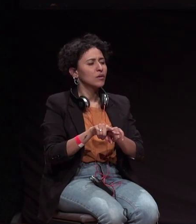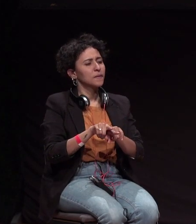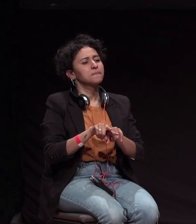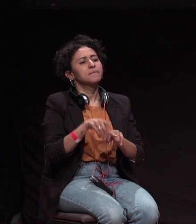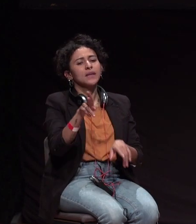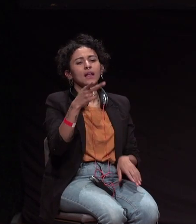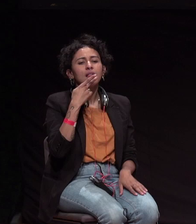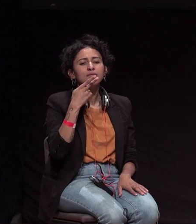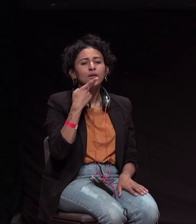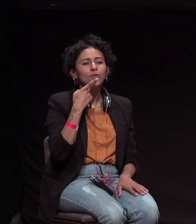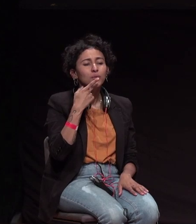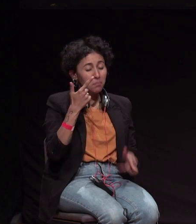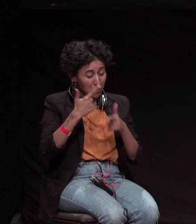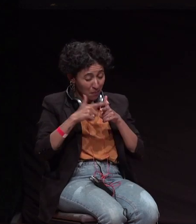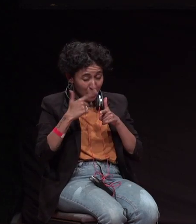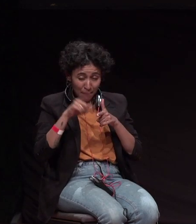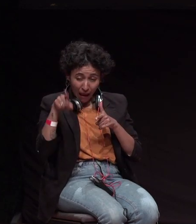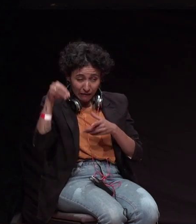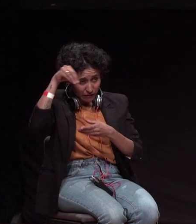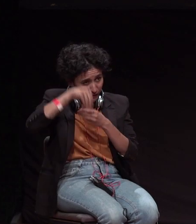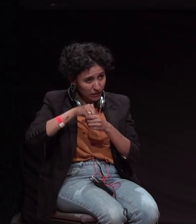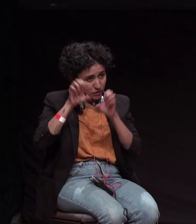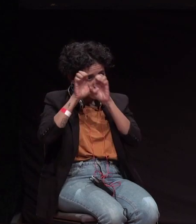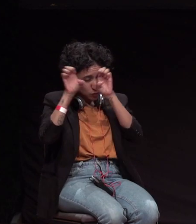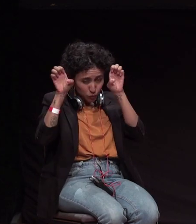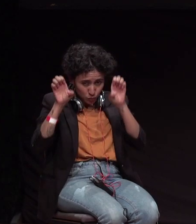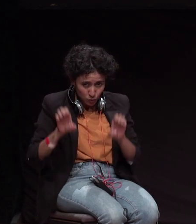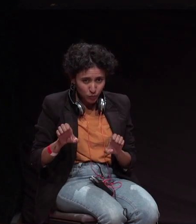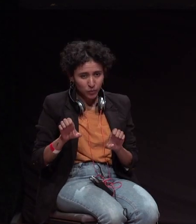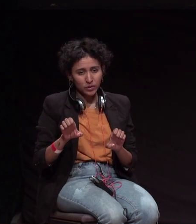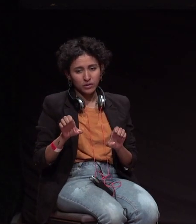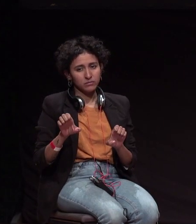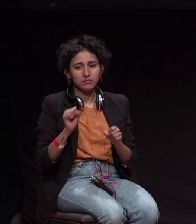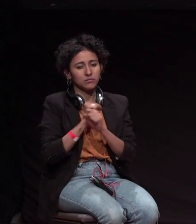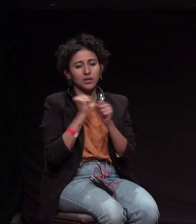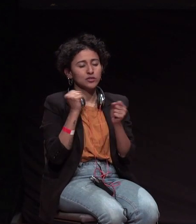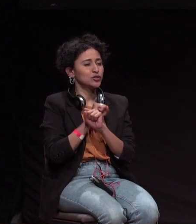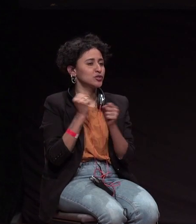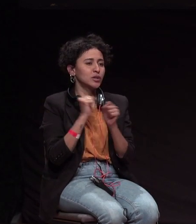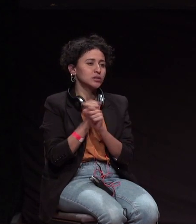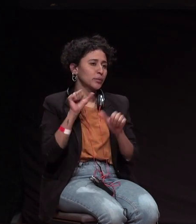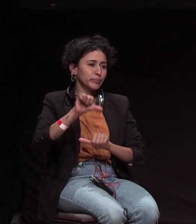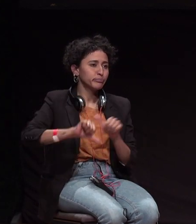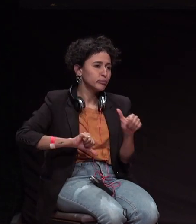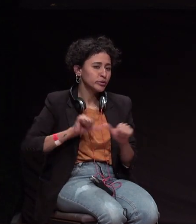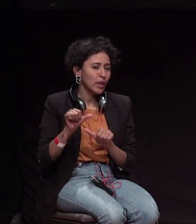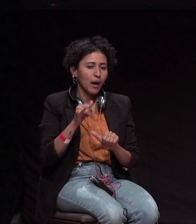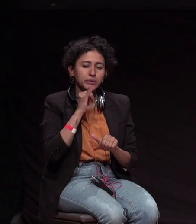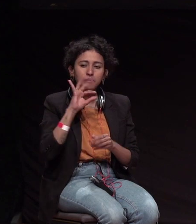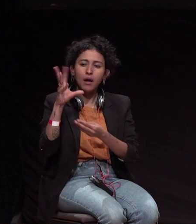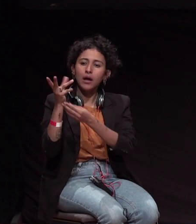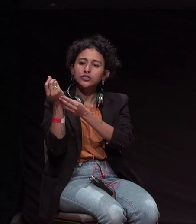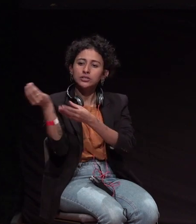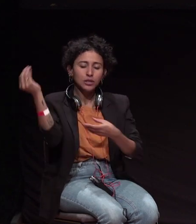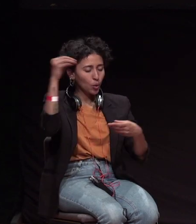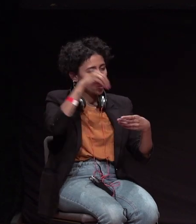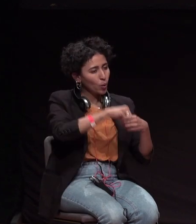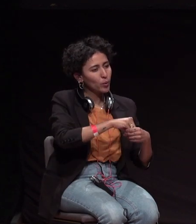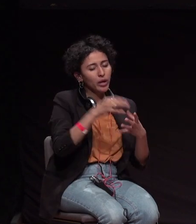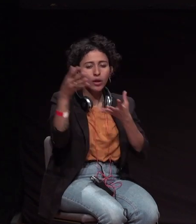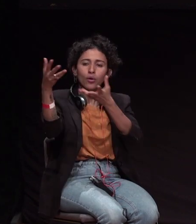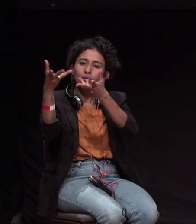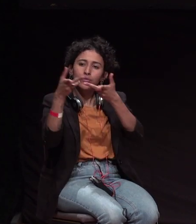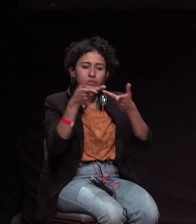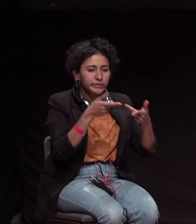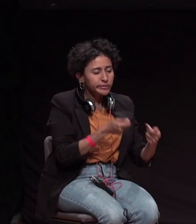que o problema é estrutural, né? Ou seja, não adianta nada mudar apenas, incluir artistas ou atender essas